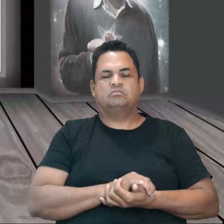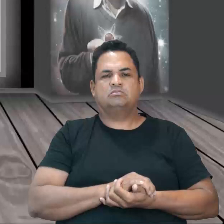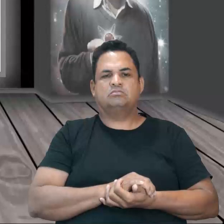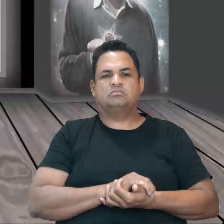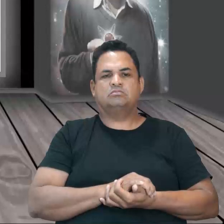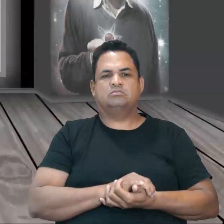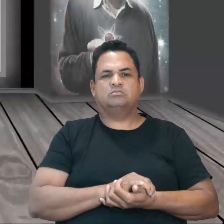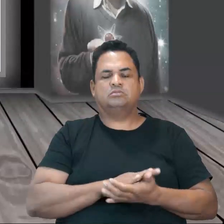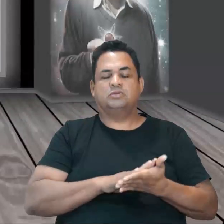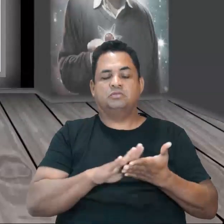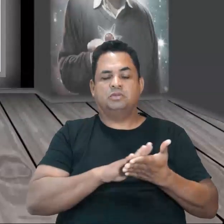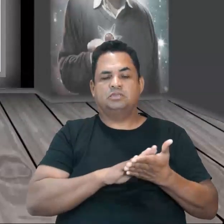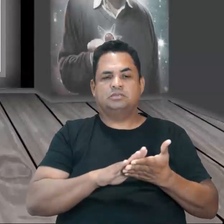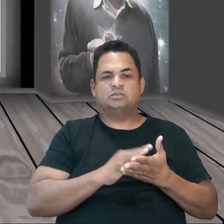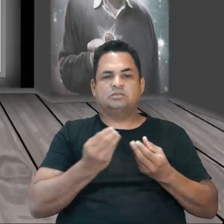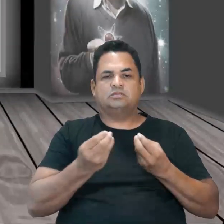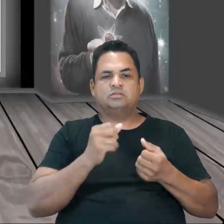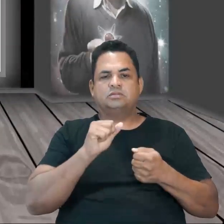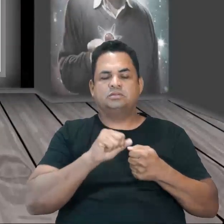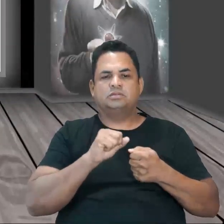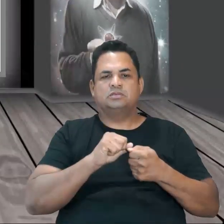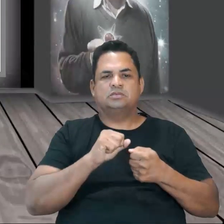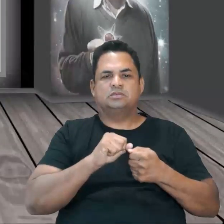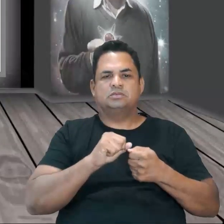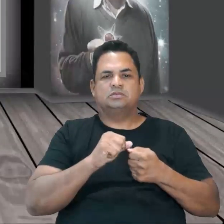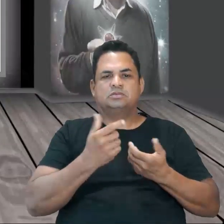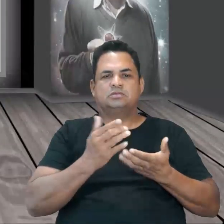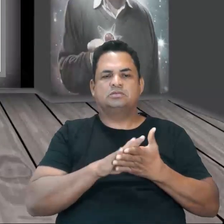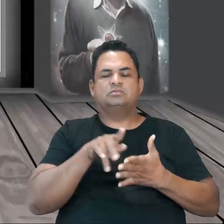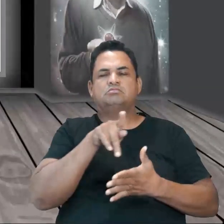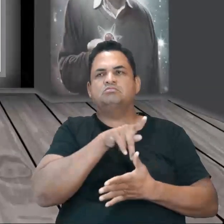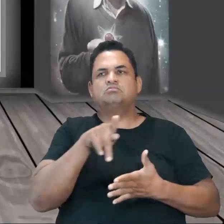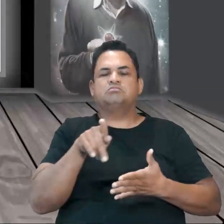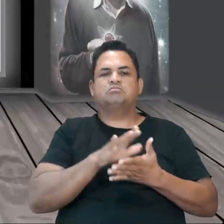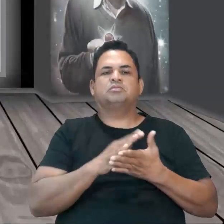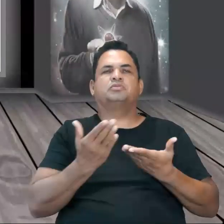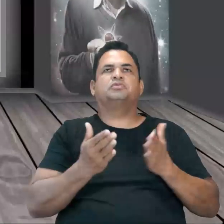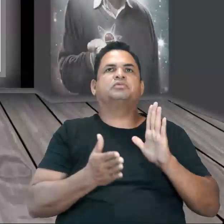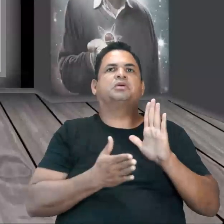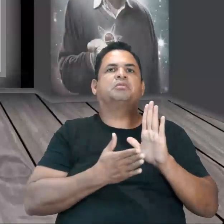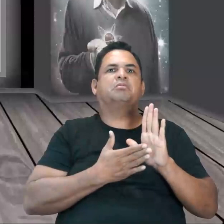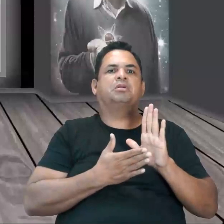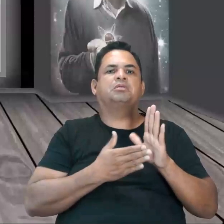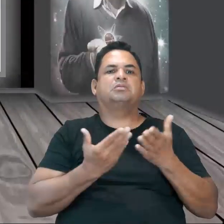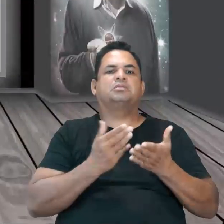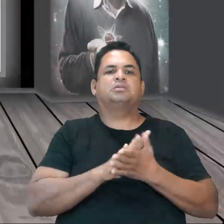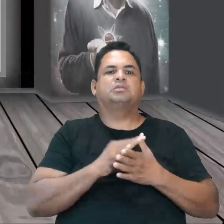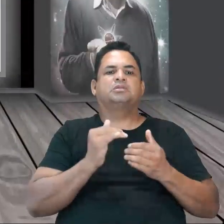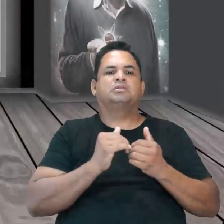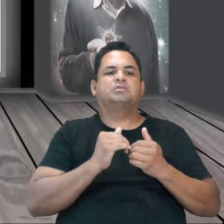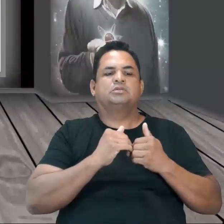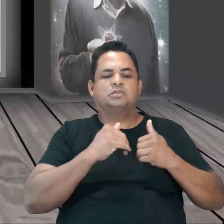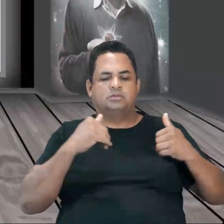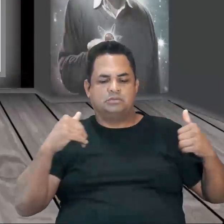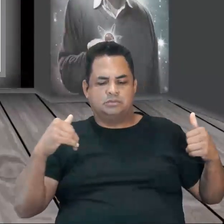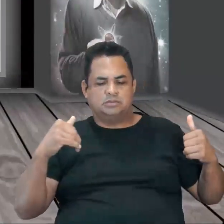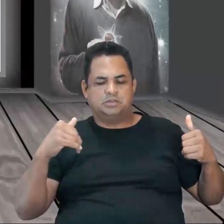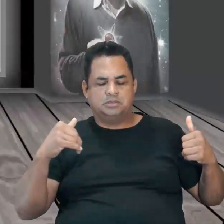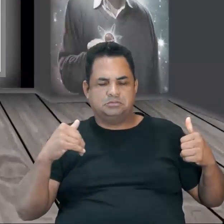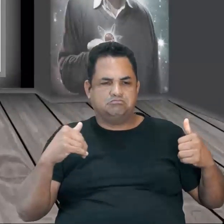vamos mostrar como vai ser feito isso. Ah, mas professor, como é que o senhor vai provar que um repele e o outro